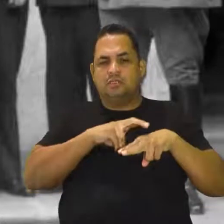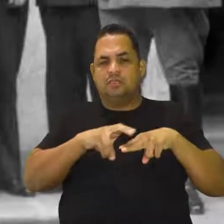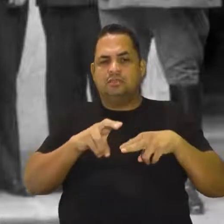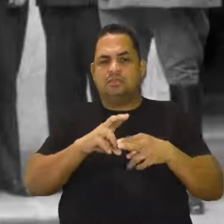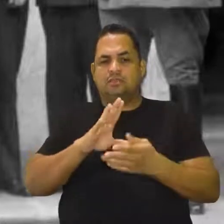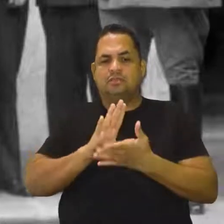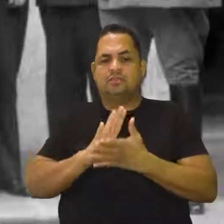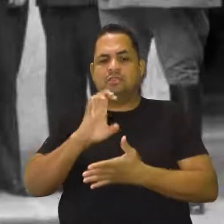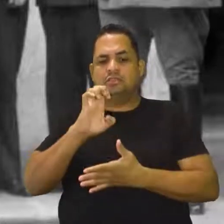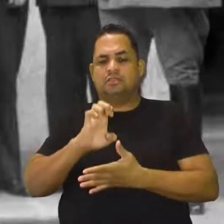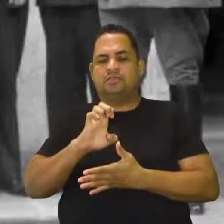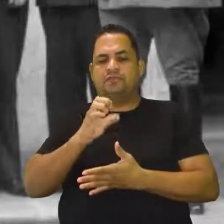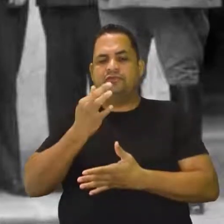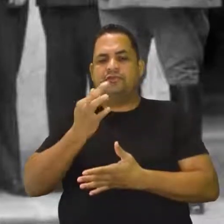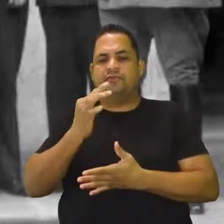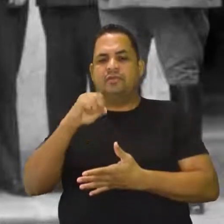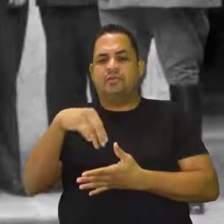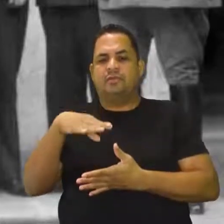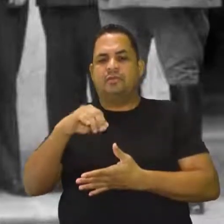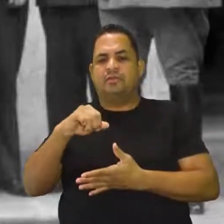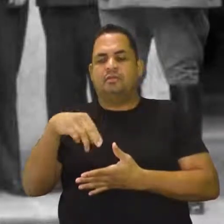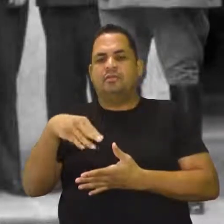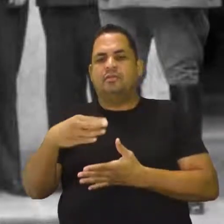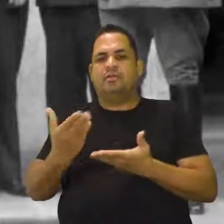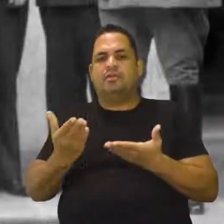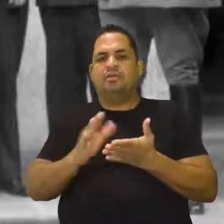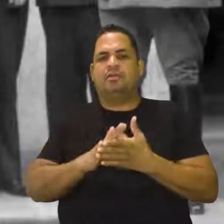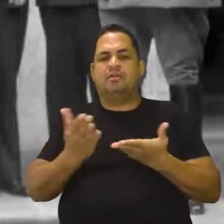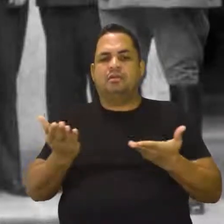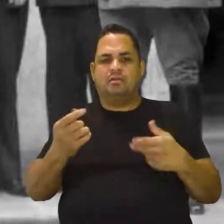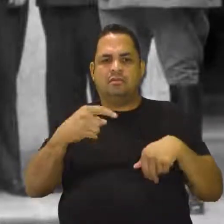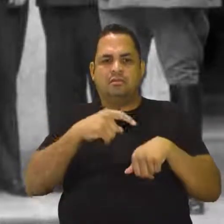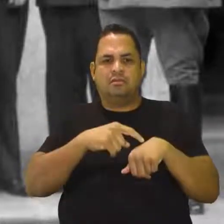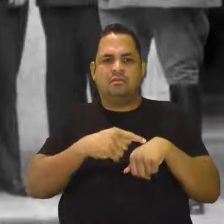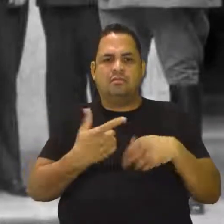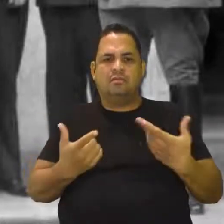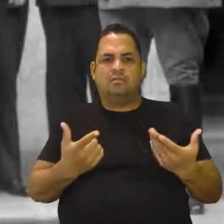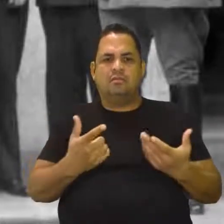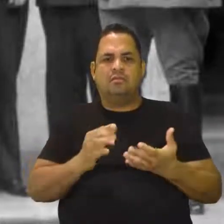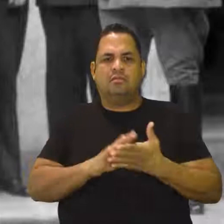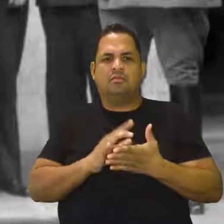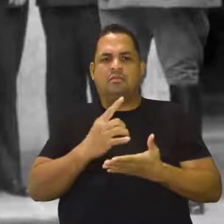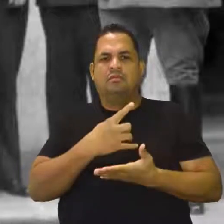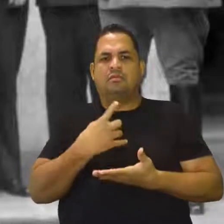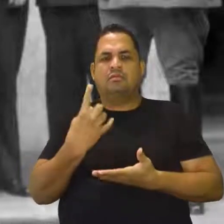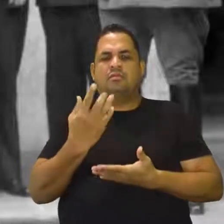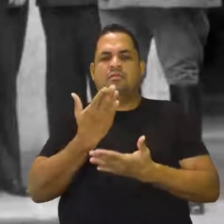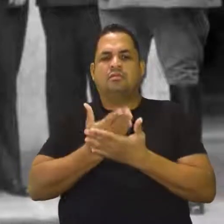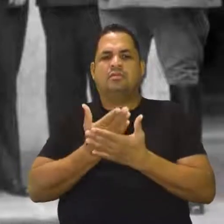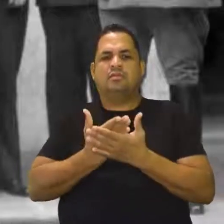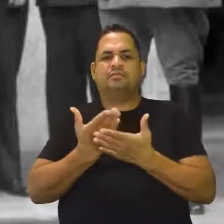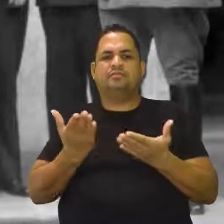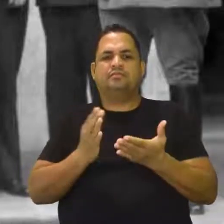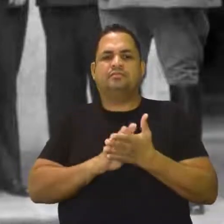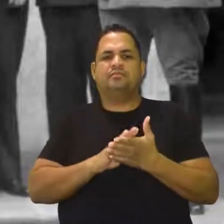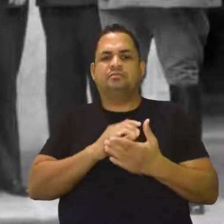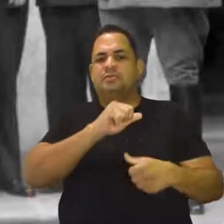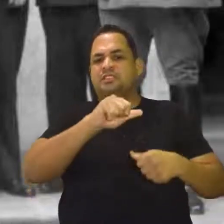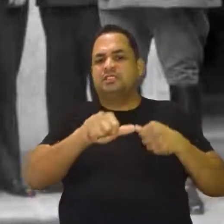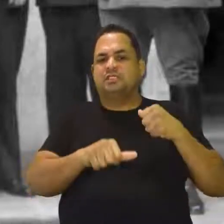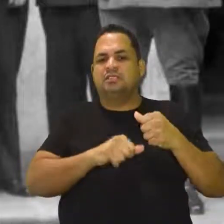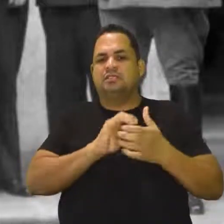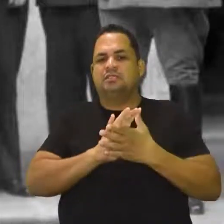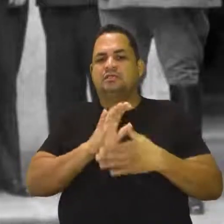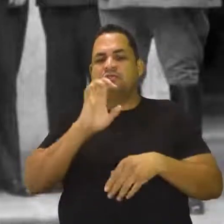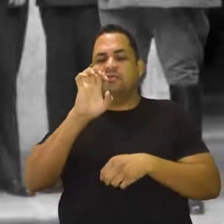do Estado. A estrada de ferro Madeira Mamoré, nesse momento que nós estamos estudando, que ela passa a ser estatizada,